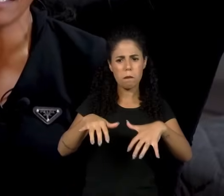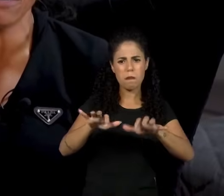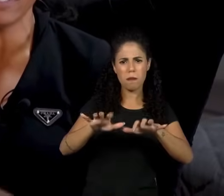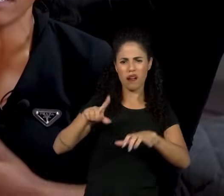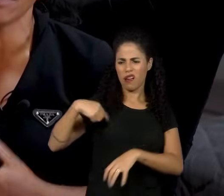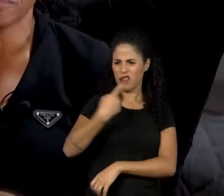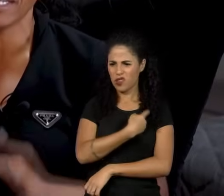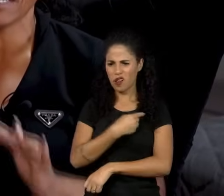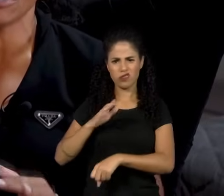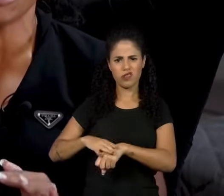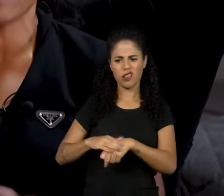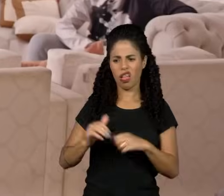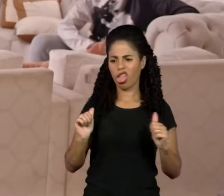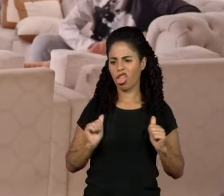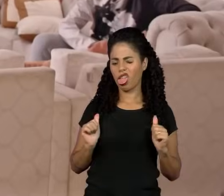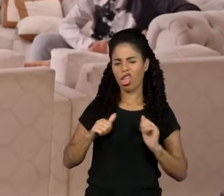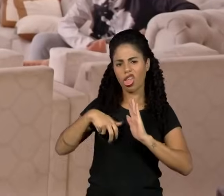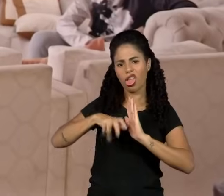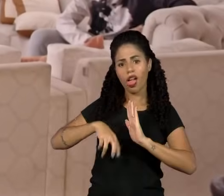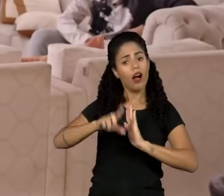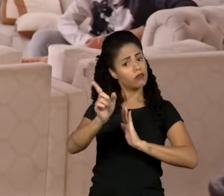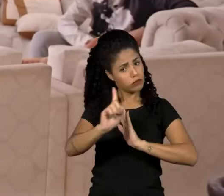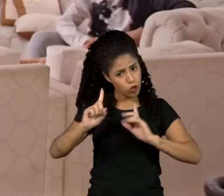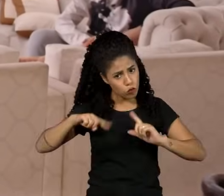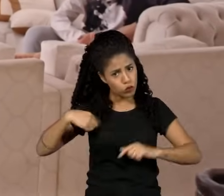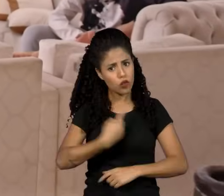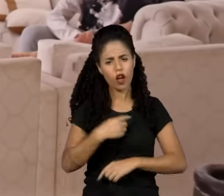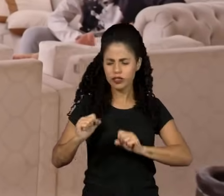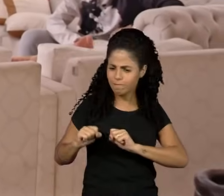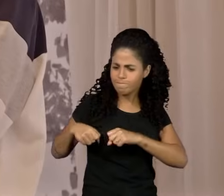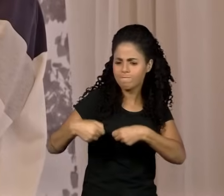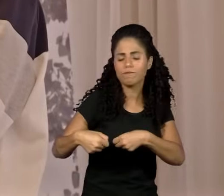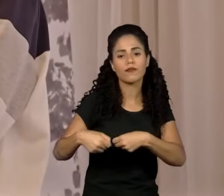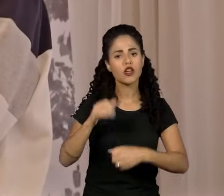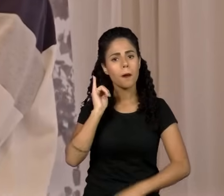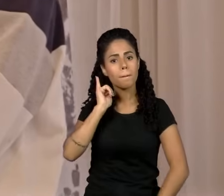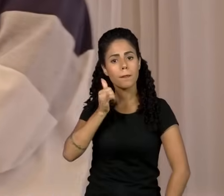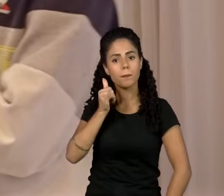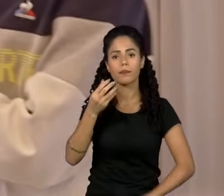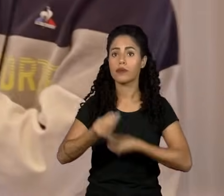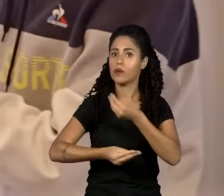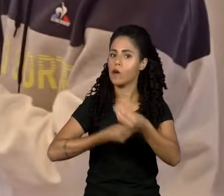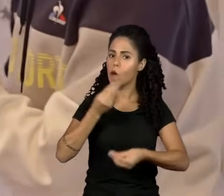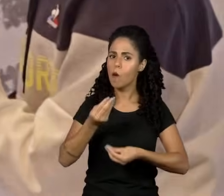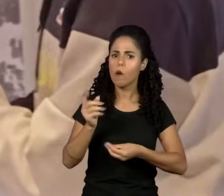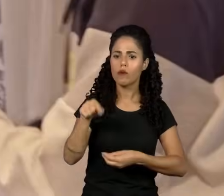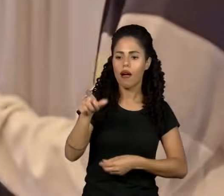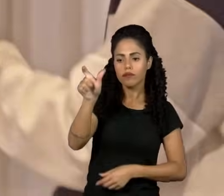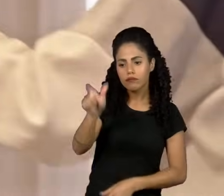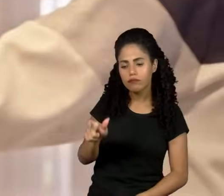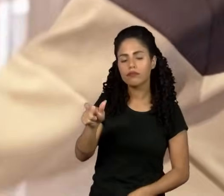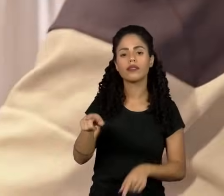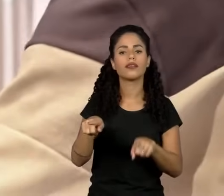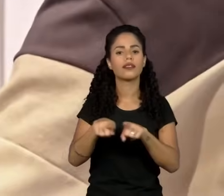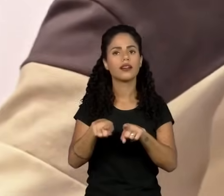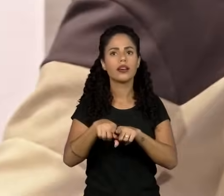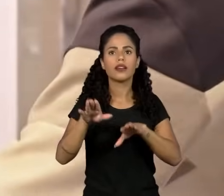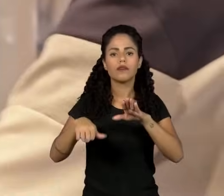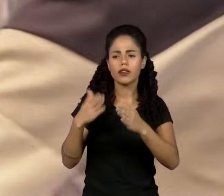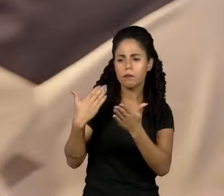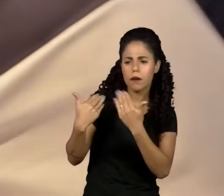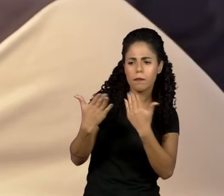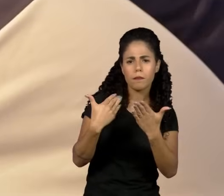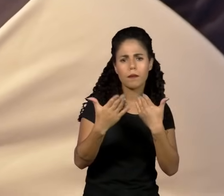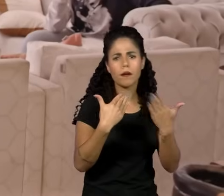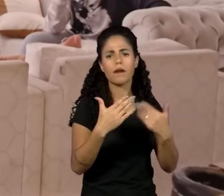fizemos nada. Eu falei, não, peraí que a gente vai ter que começar a contar a nossa história. O MB, como já é mais velho, então ele dá umas debatidas e eu